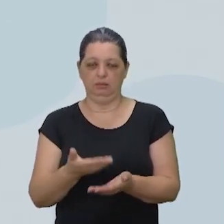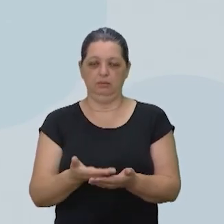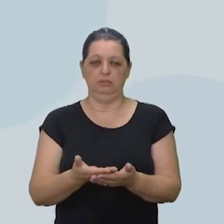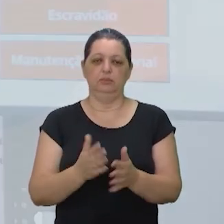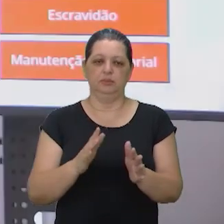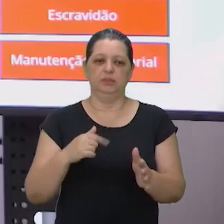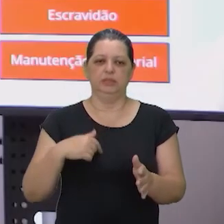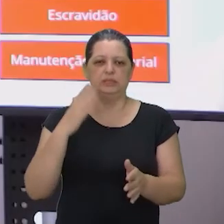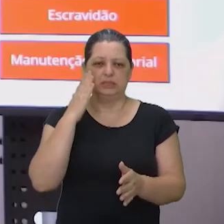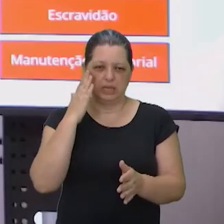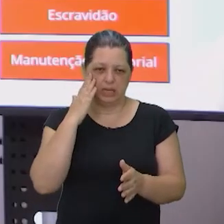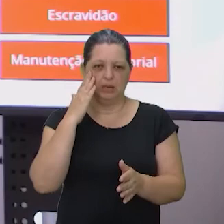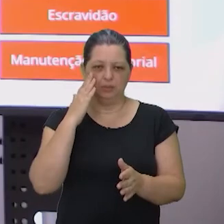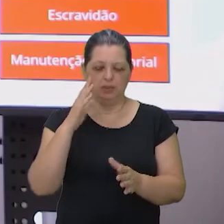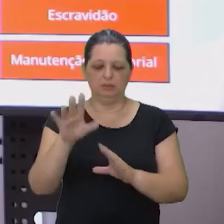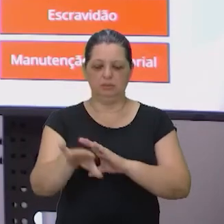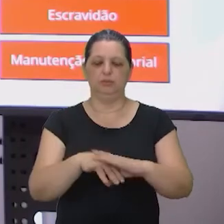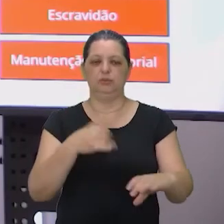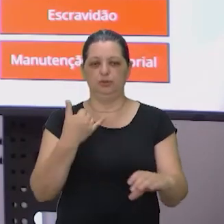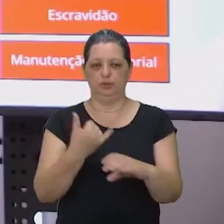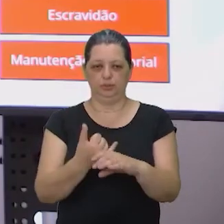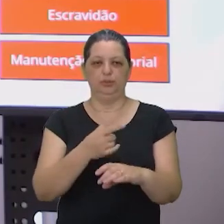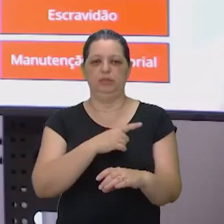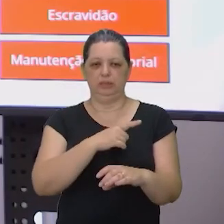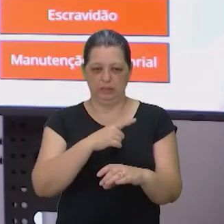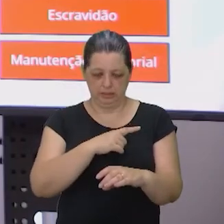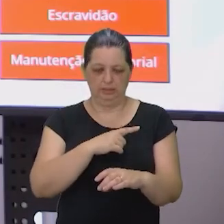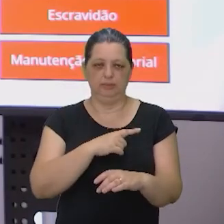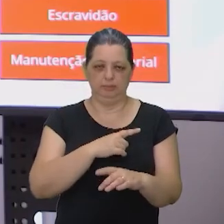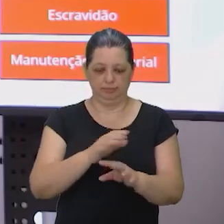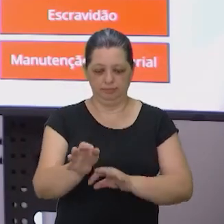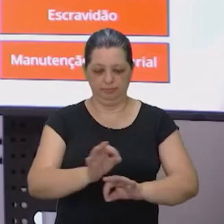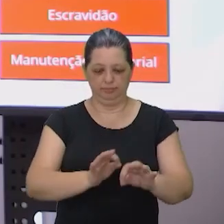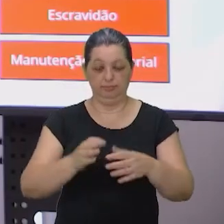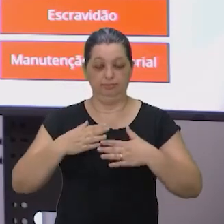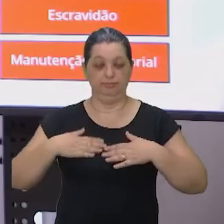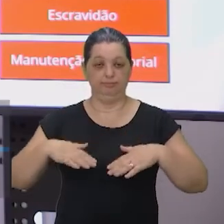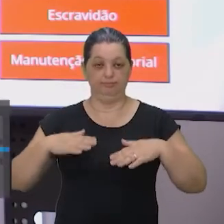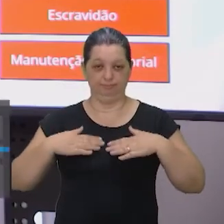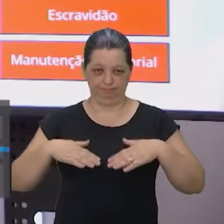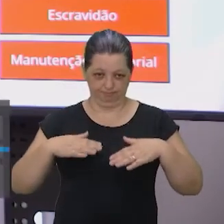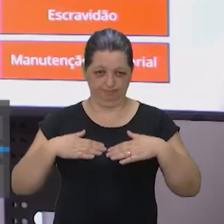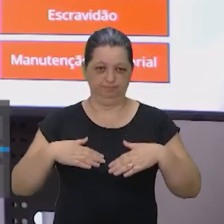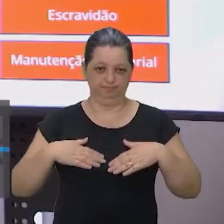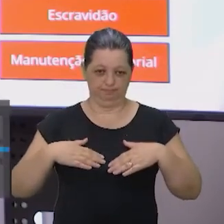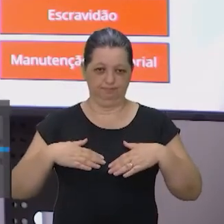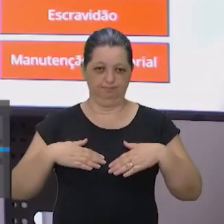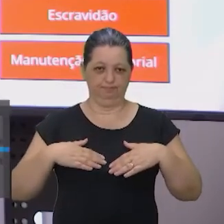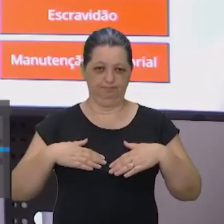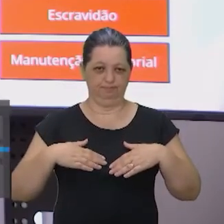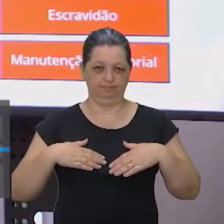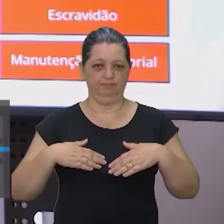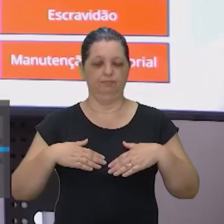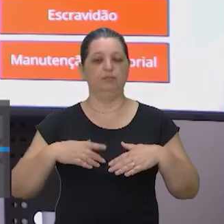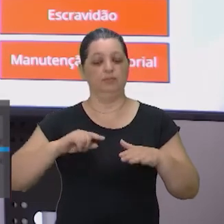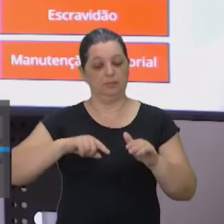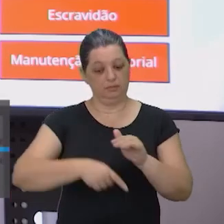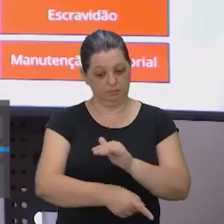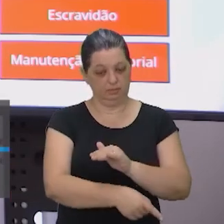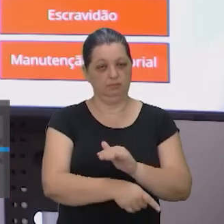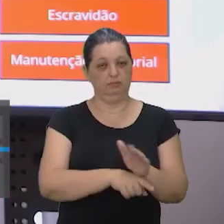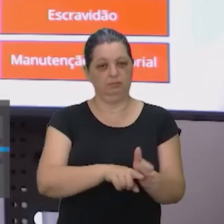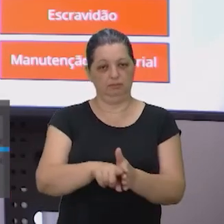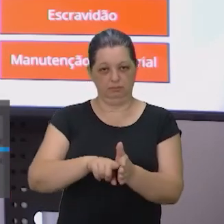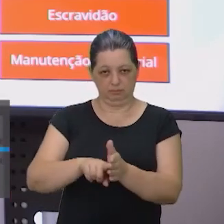ser recuperado no YouTube e trabalhado com muito mais calma e uma camada um pouco mais profunda